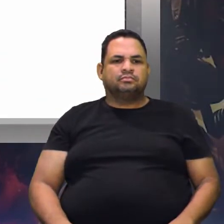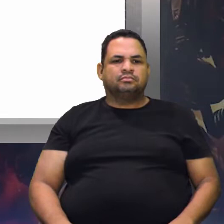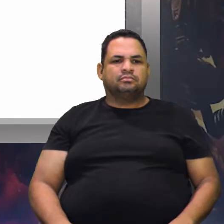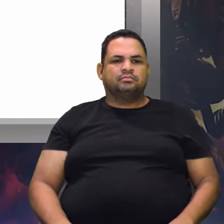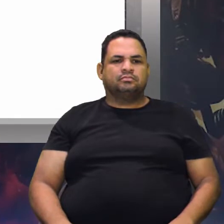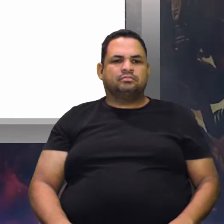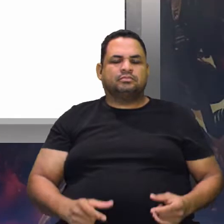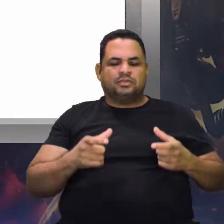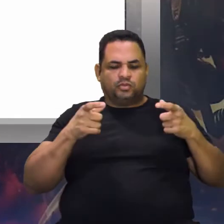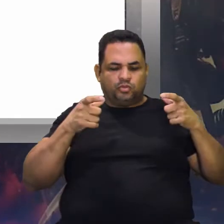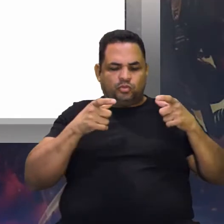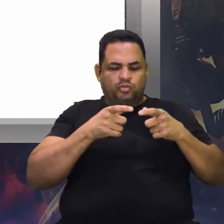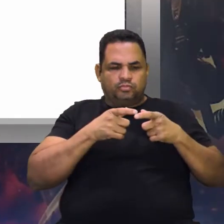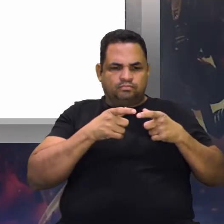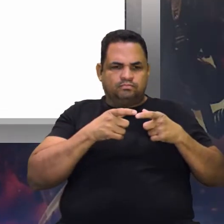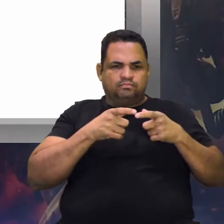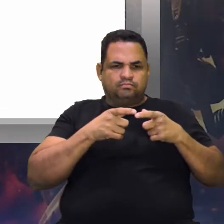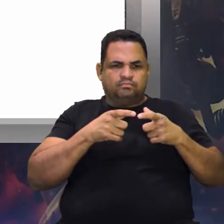minoria